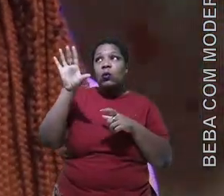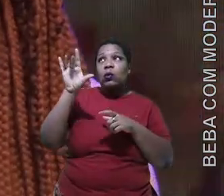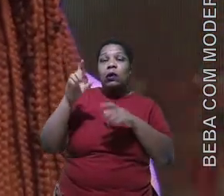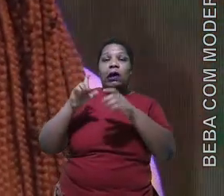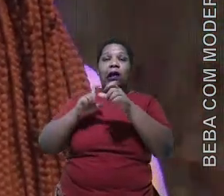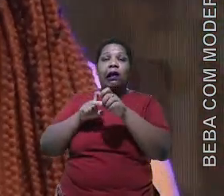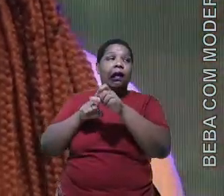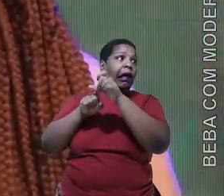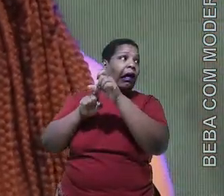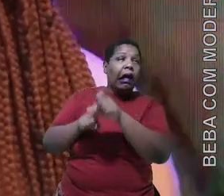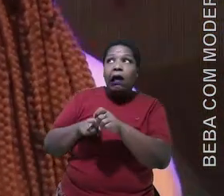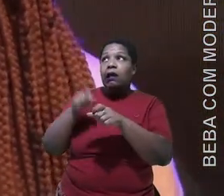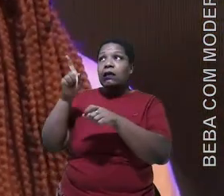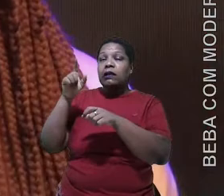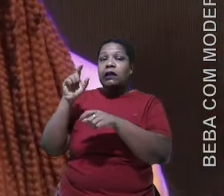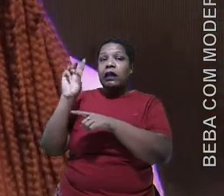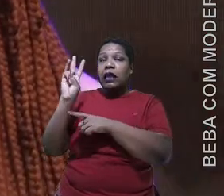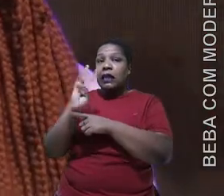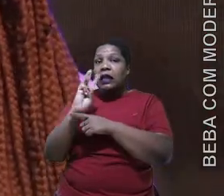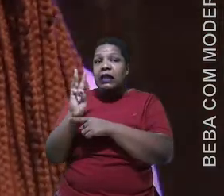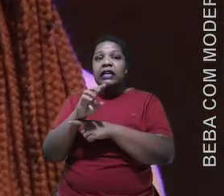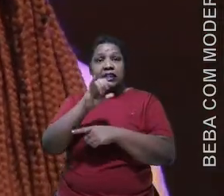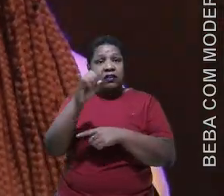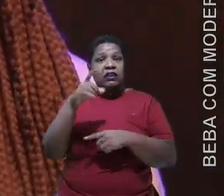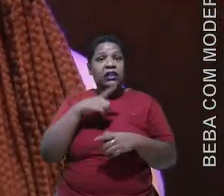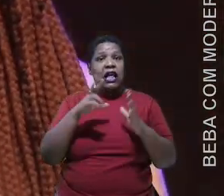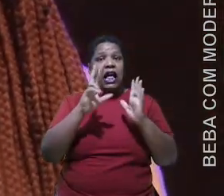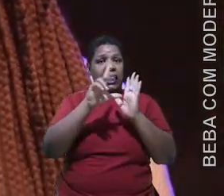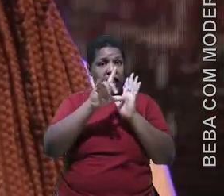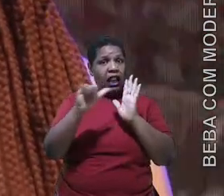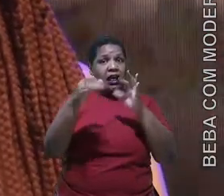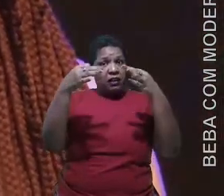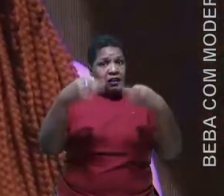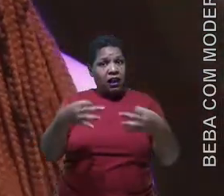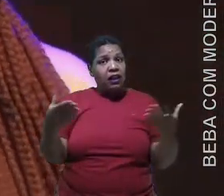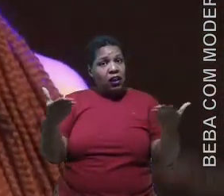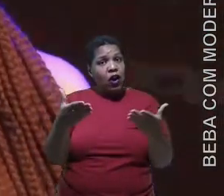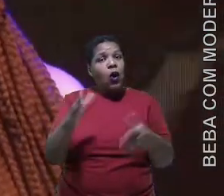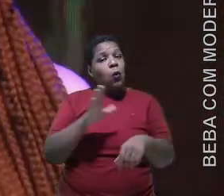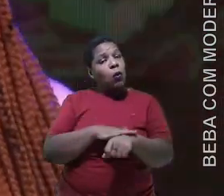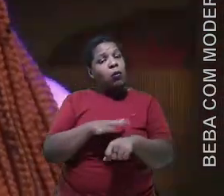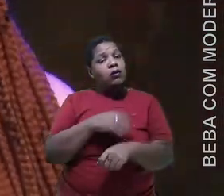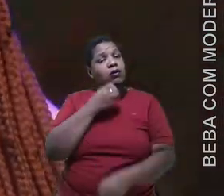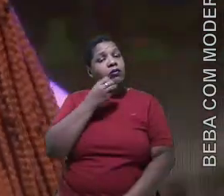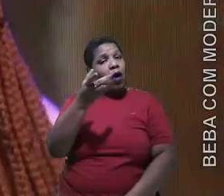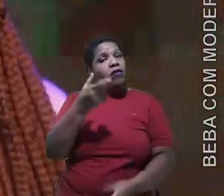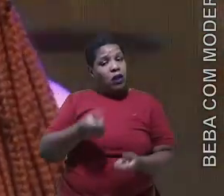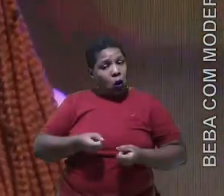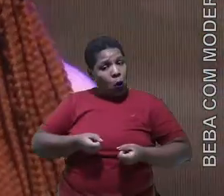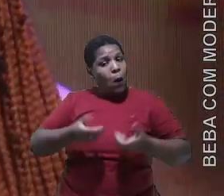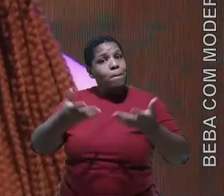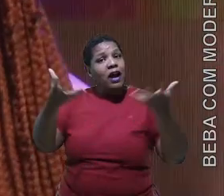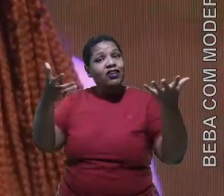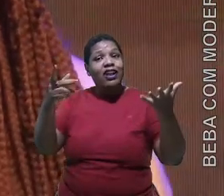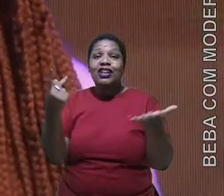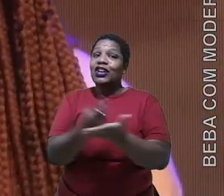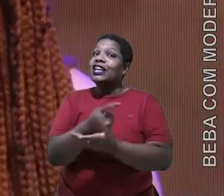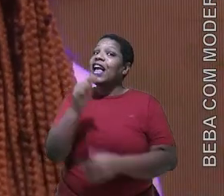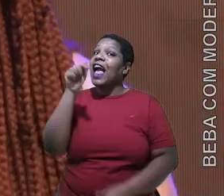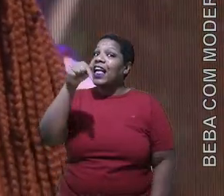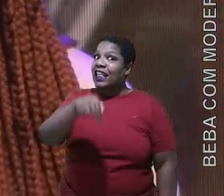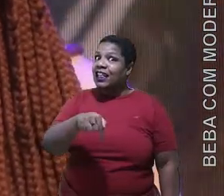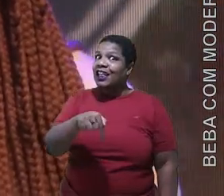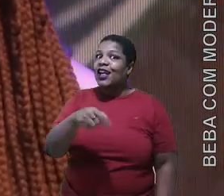sua internet tinha regularizado aí dentro das normas da Lei eu acho que agora seria um bom remédio você compartilhar isso que está acontecendo aqui